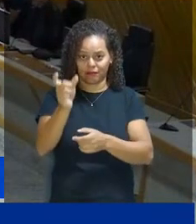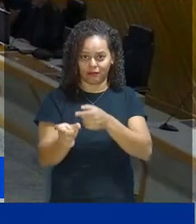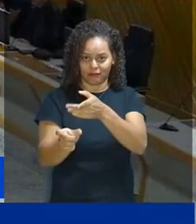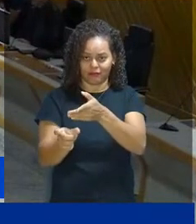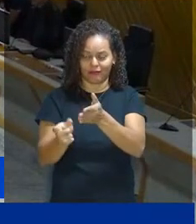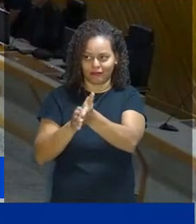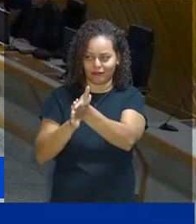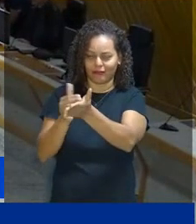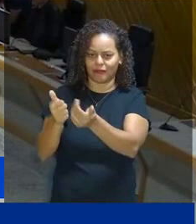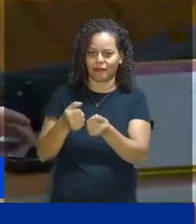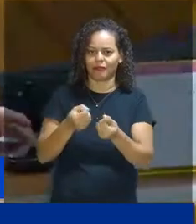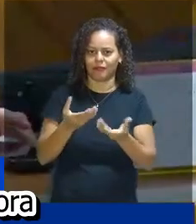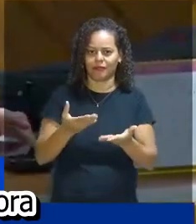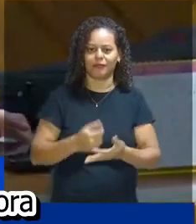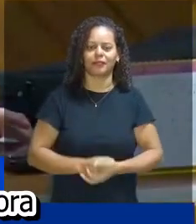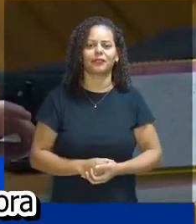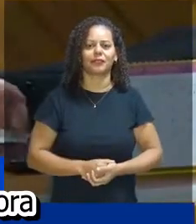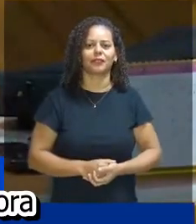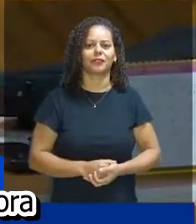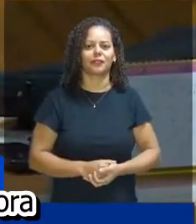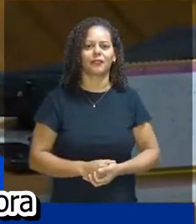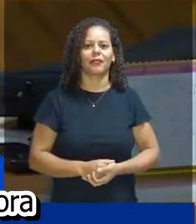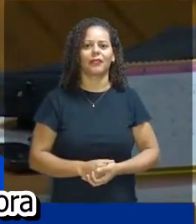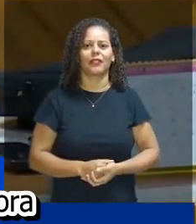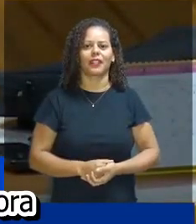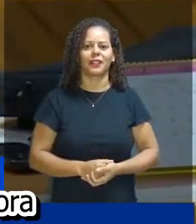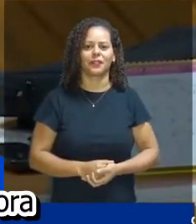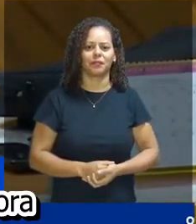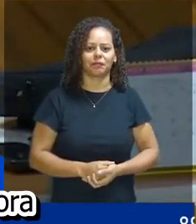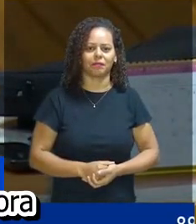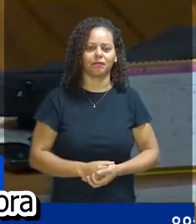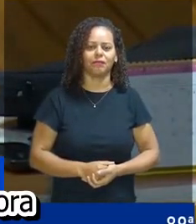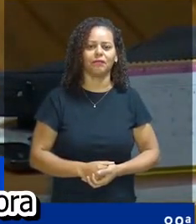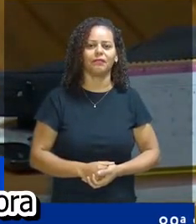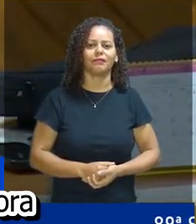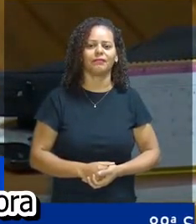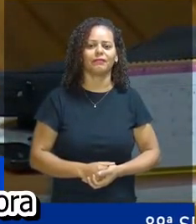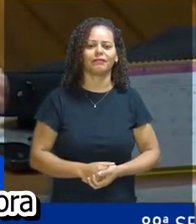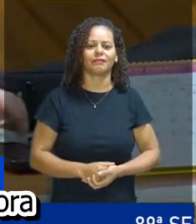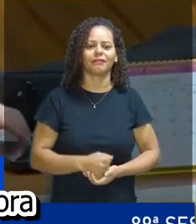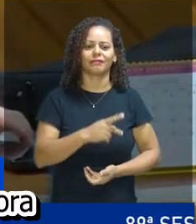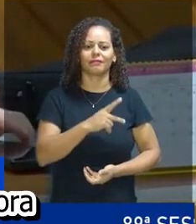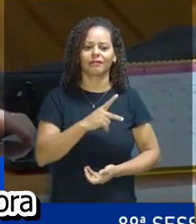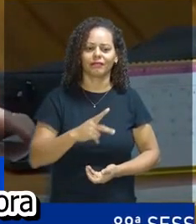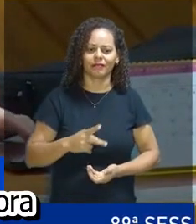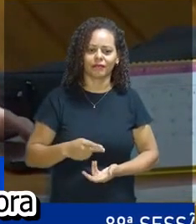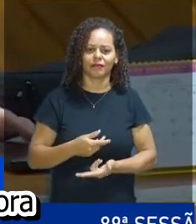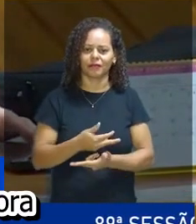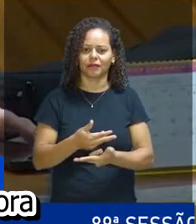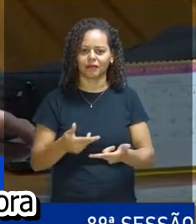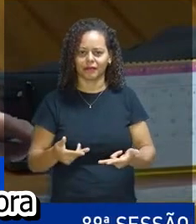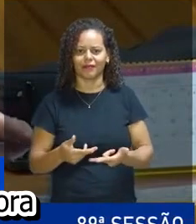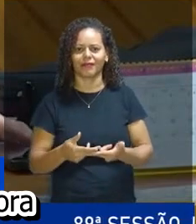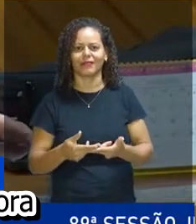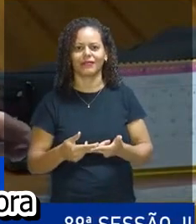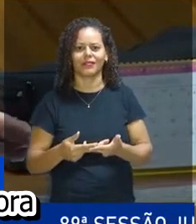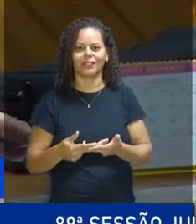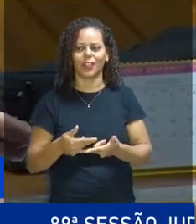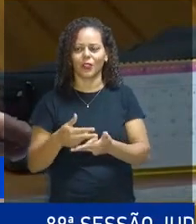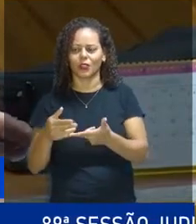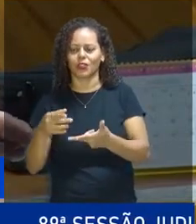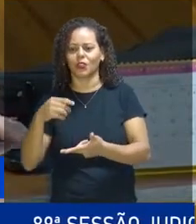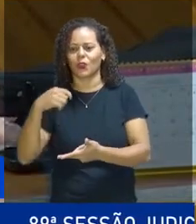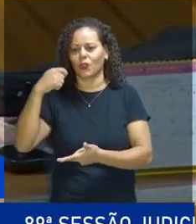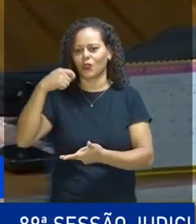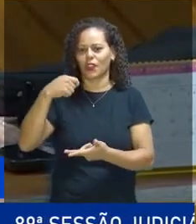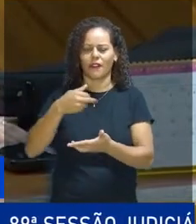novo colega. Presidente, eminentes pares, senhora Procuradora Regional Eleitoral, eminentes advogados,